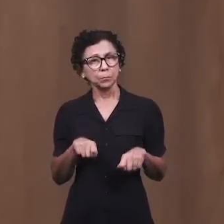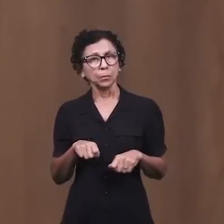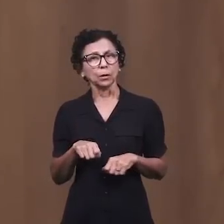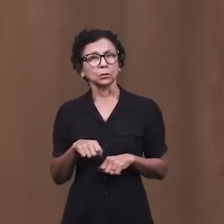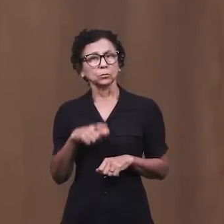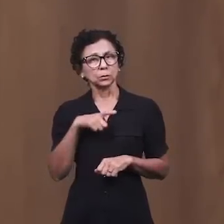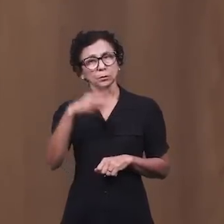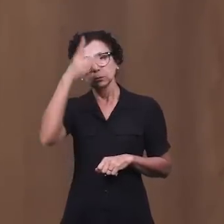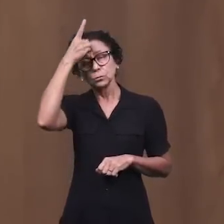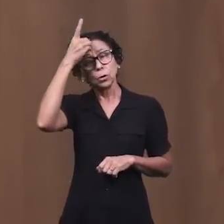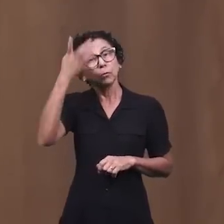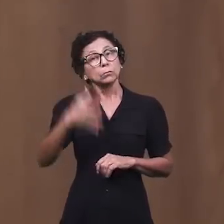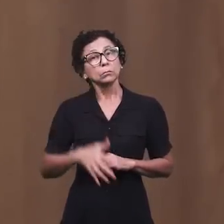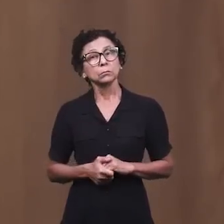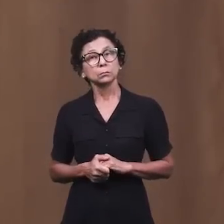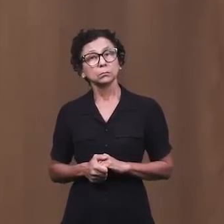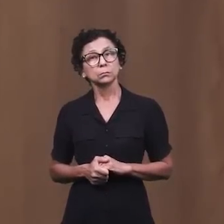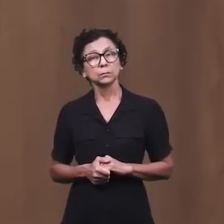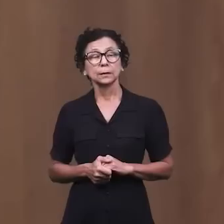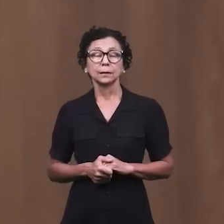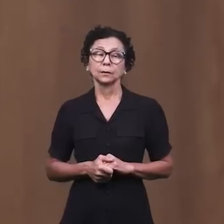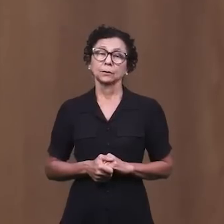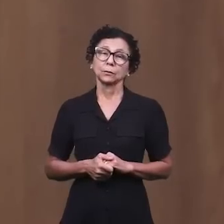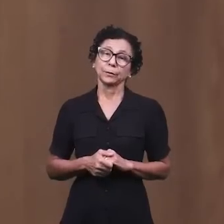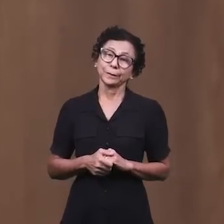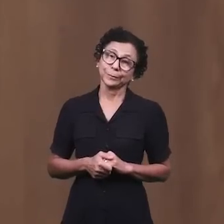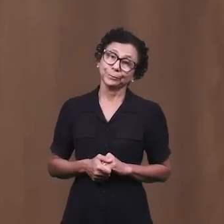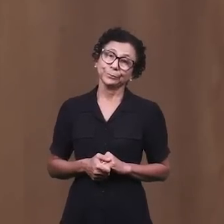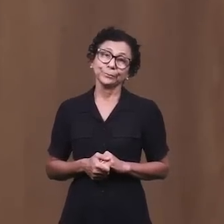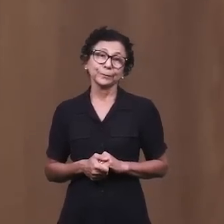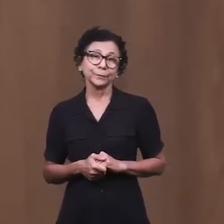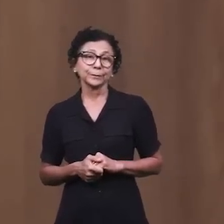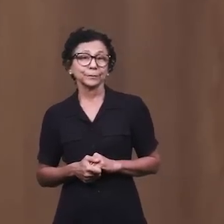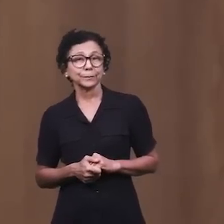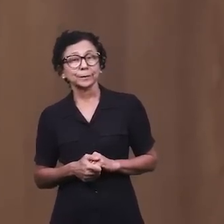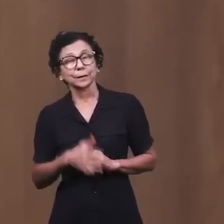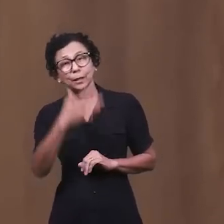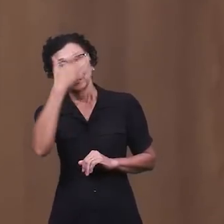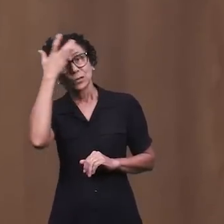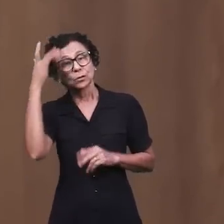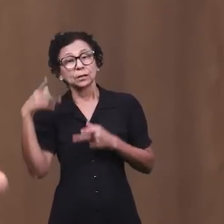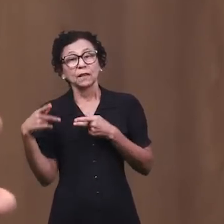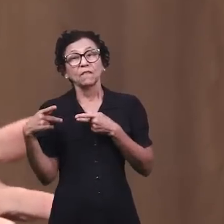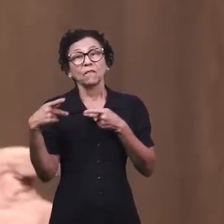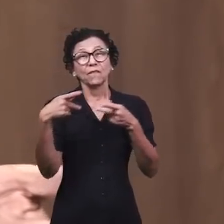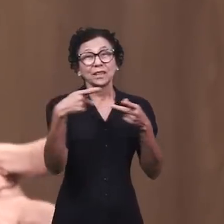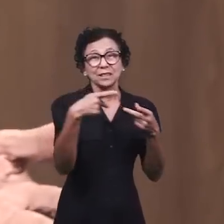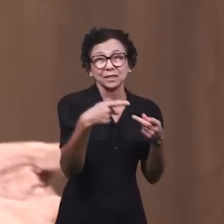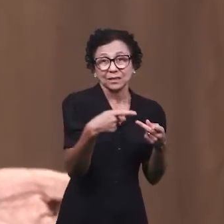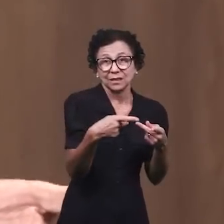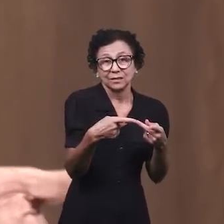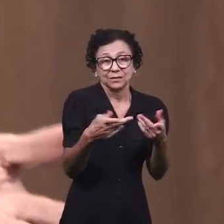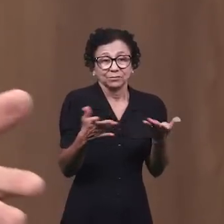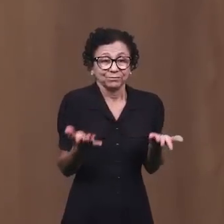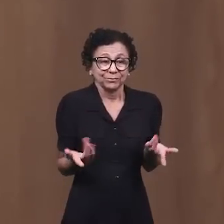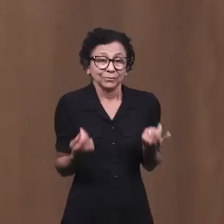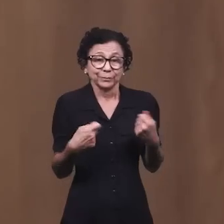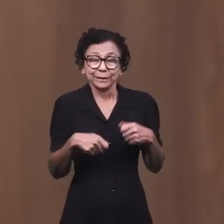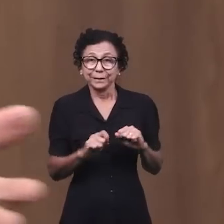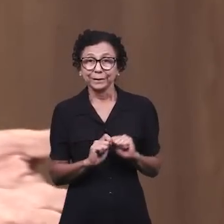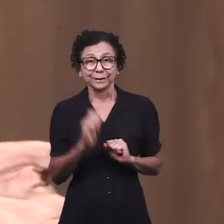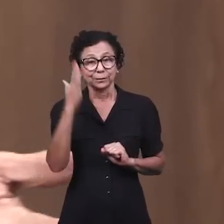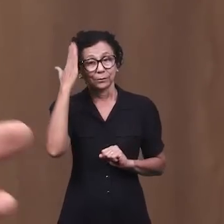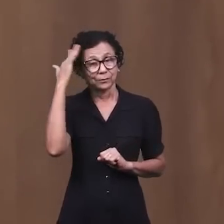participar disso. Você não vai botar um visitante lá dentro, que aí não tem sentido, ele não é da igreja e